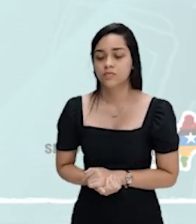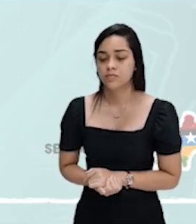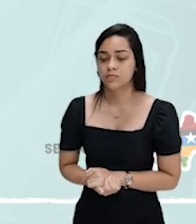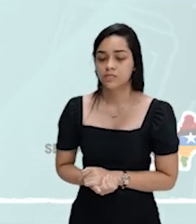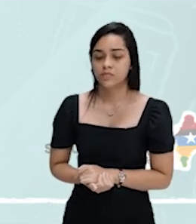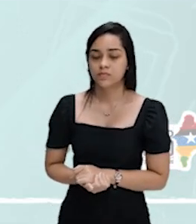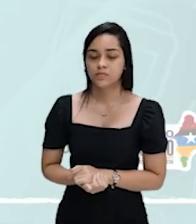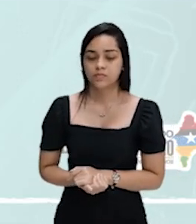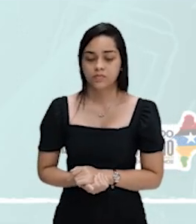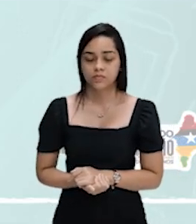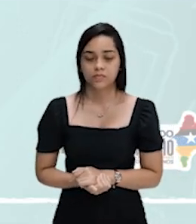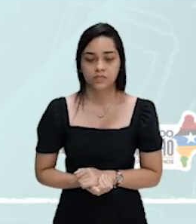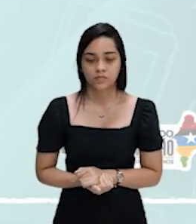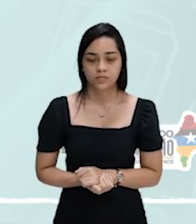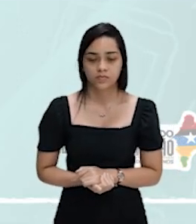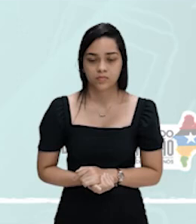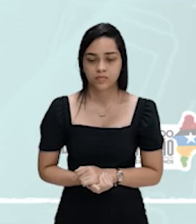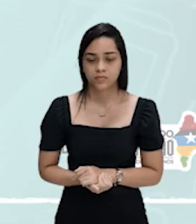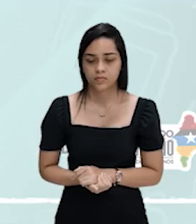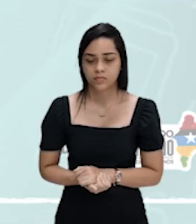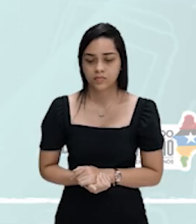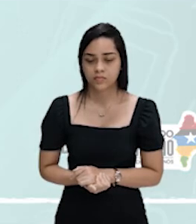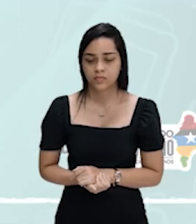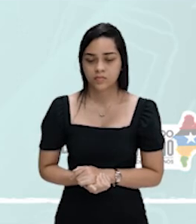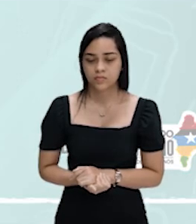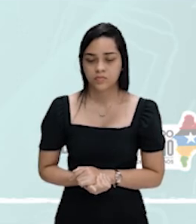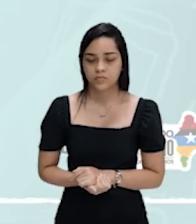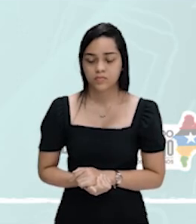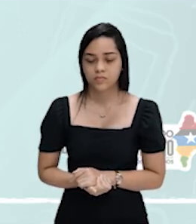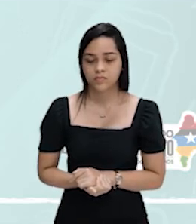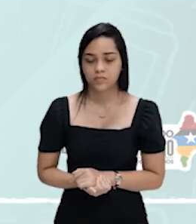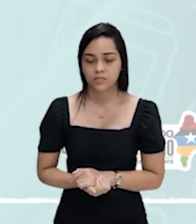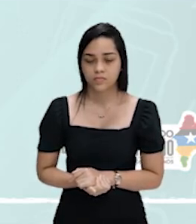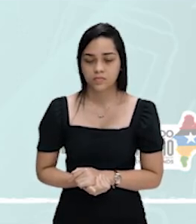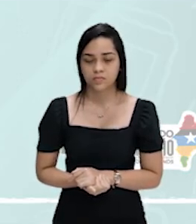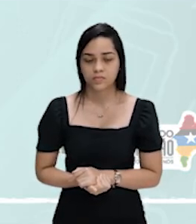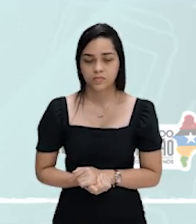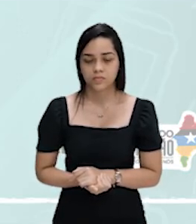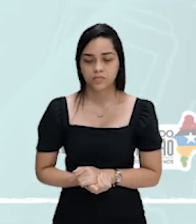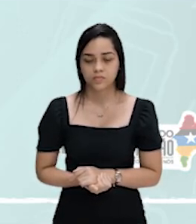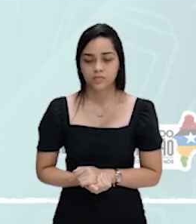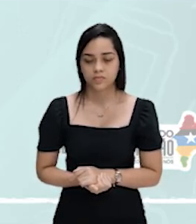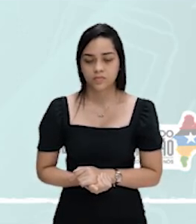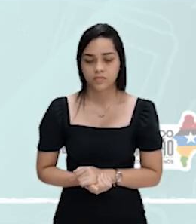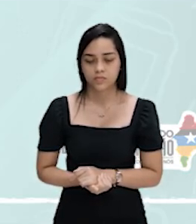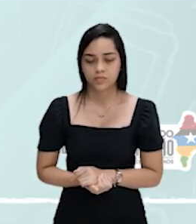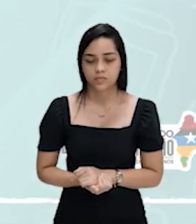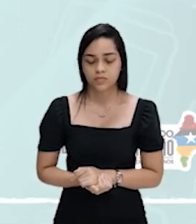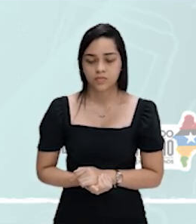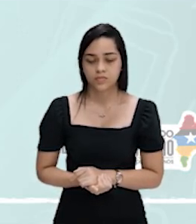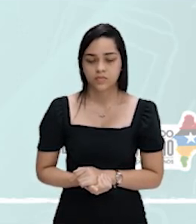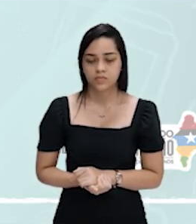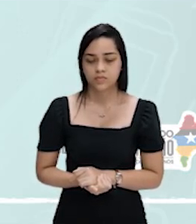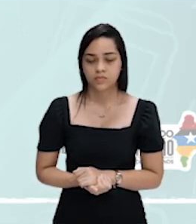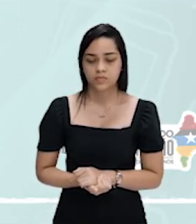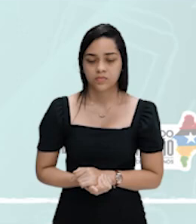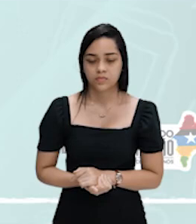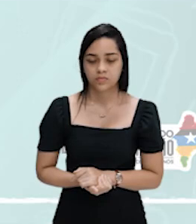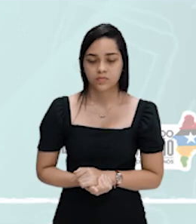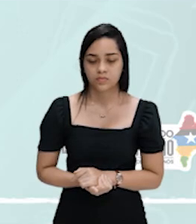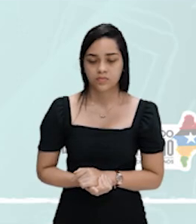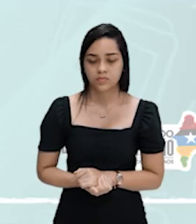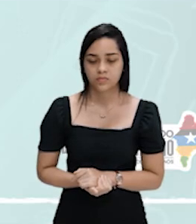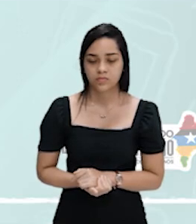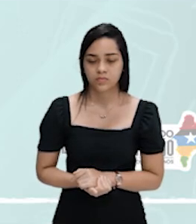construindo e fortalecendo destacados no trecho do texto é que valem a orações adjetivas reduzidas de